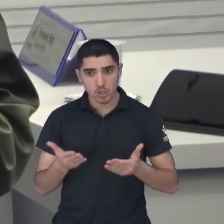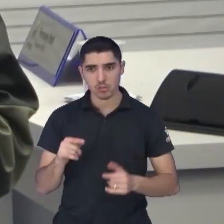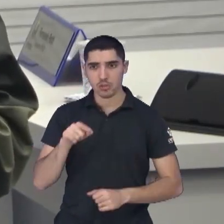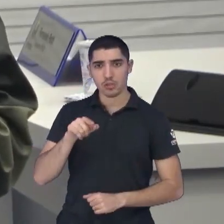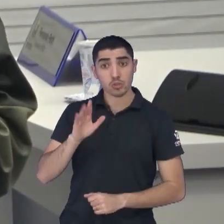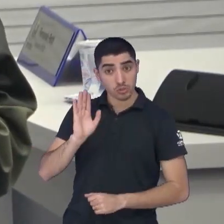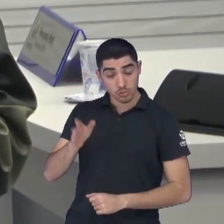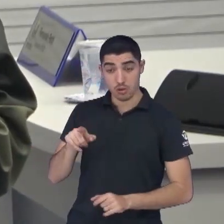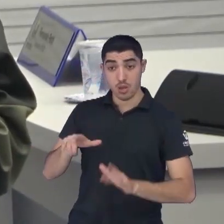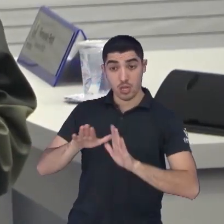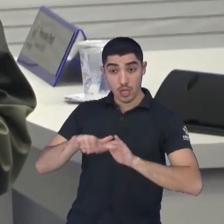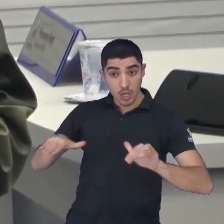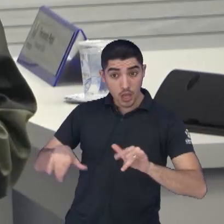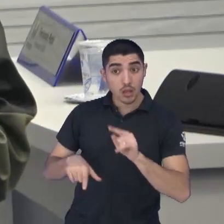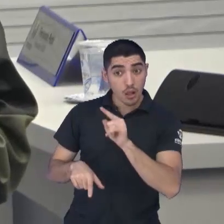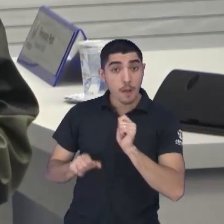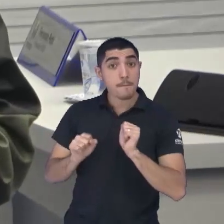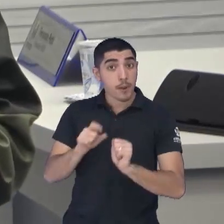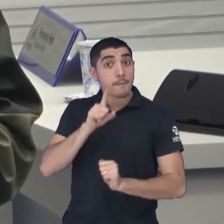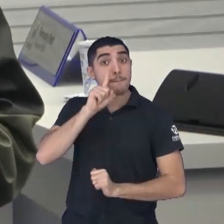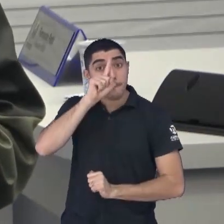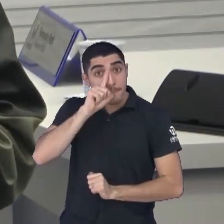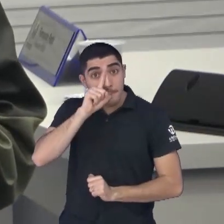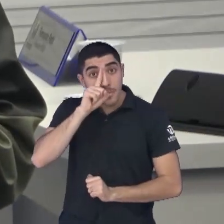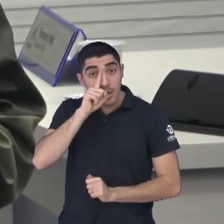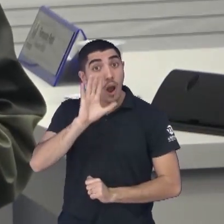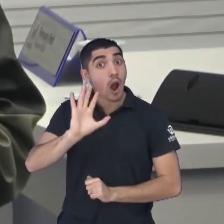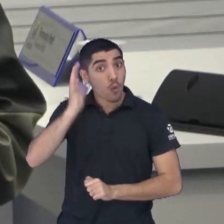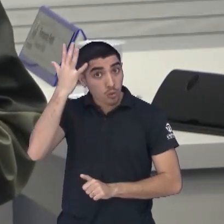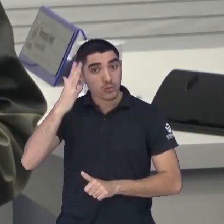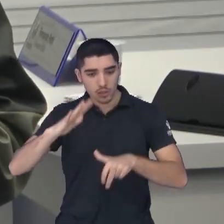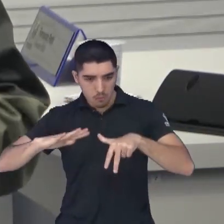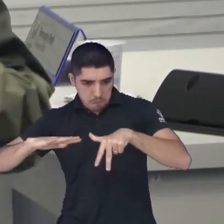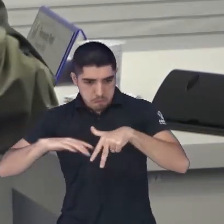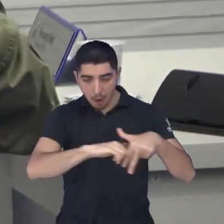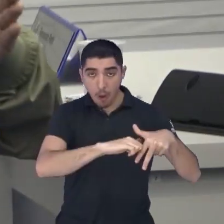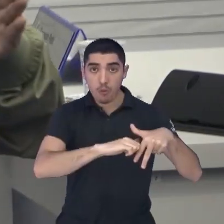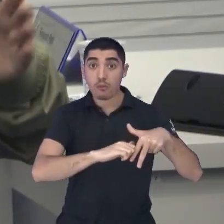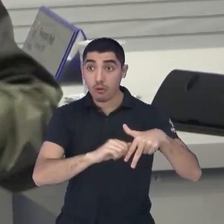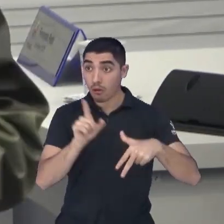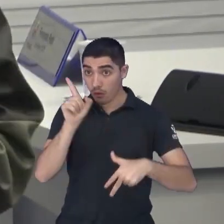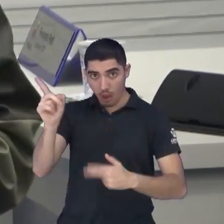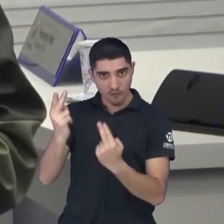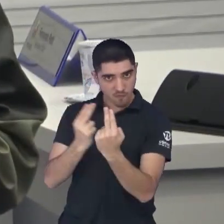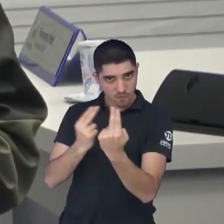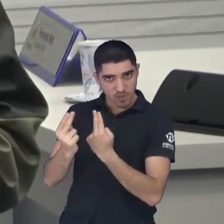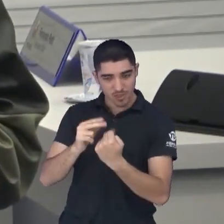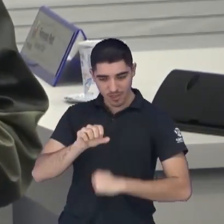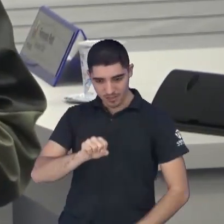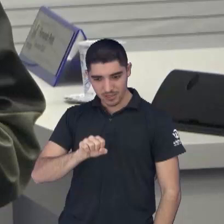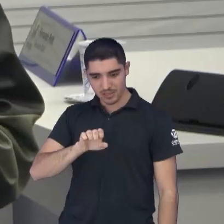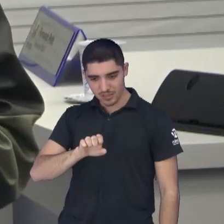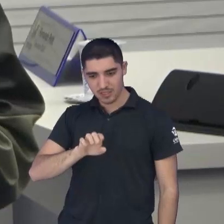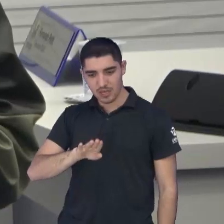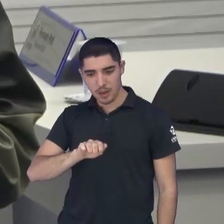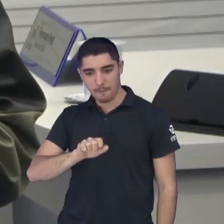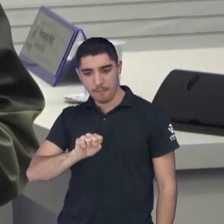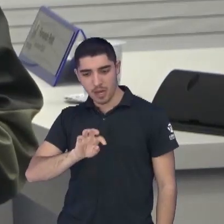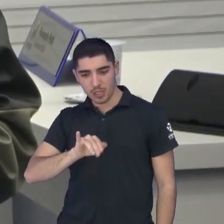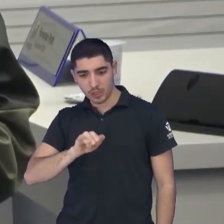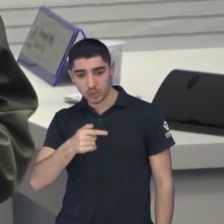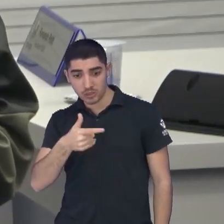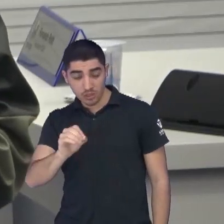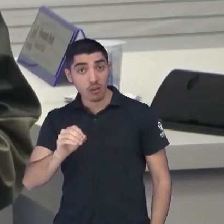crianças correndo o perigo de serem atropeladas na Sebastião Gualberto, porque está aberto lá uma passagem, é moto,